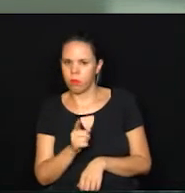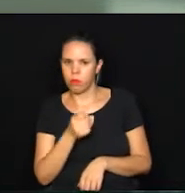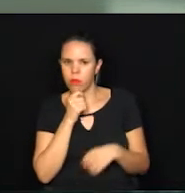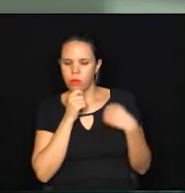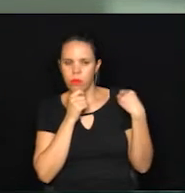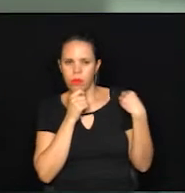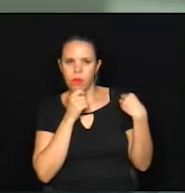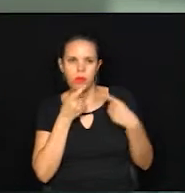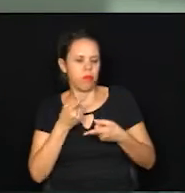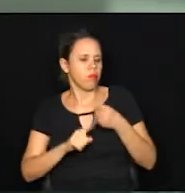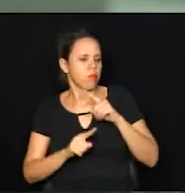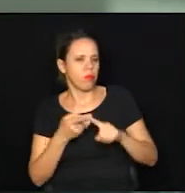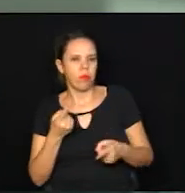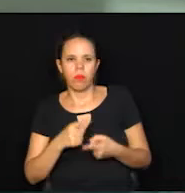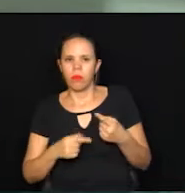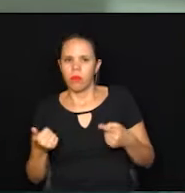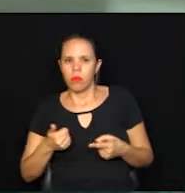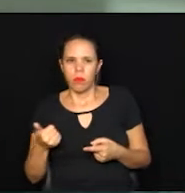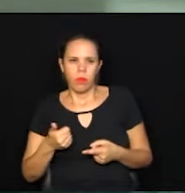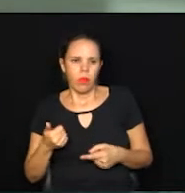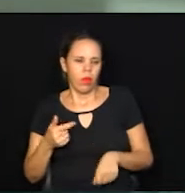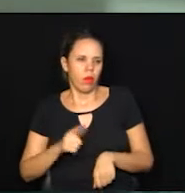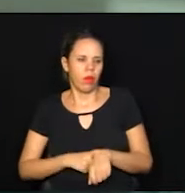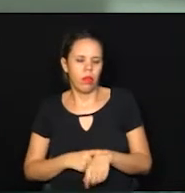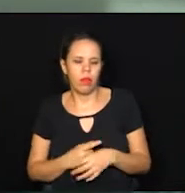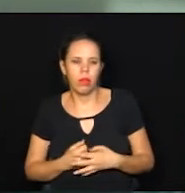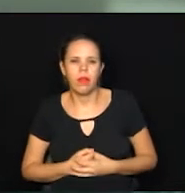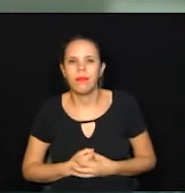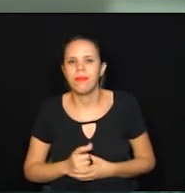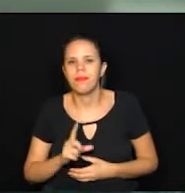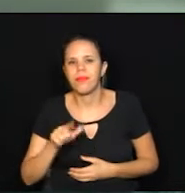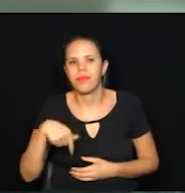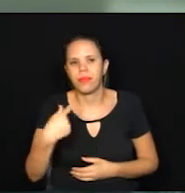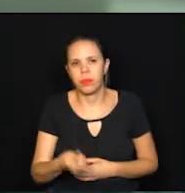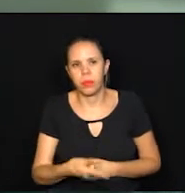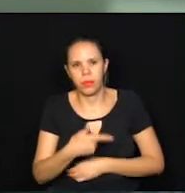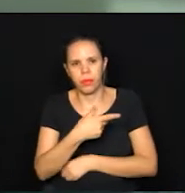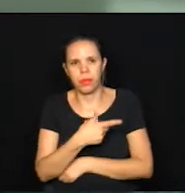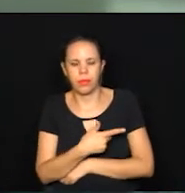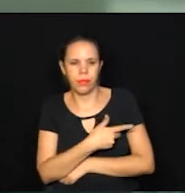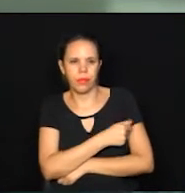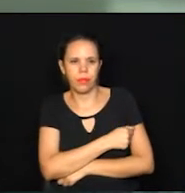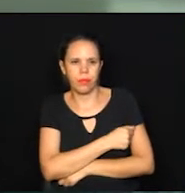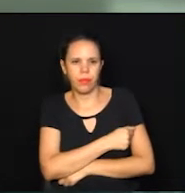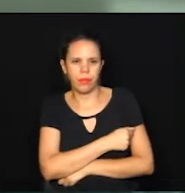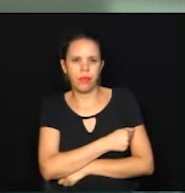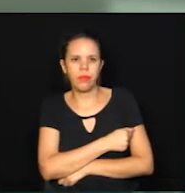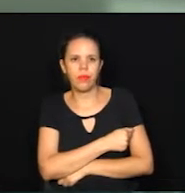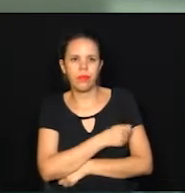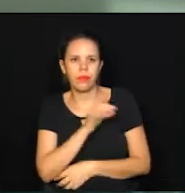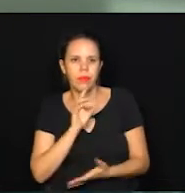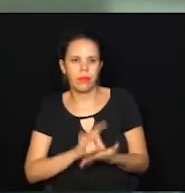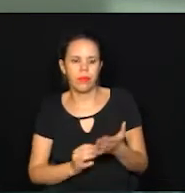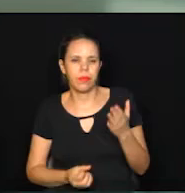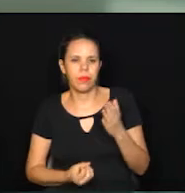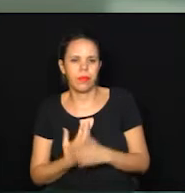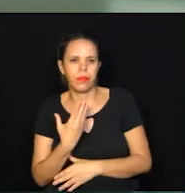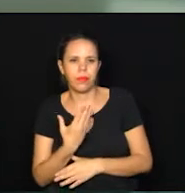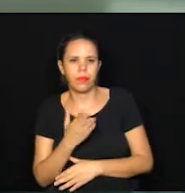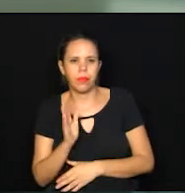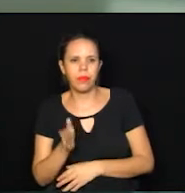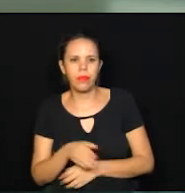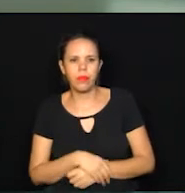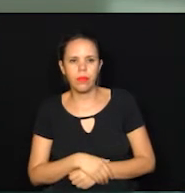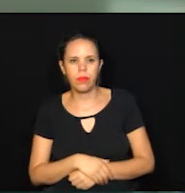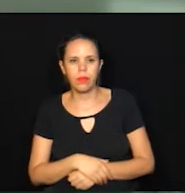nenhum acordo logo nos primeiros momentos. Depois das vacinas consolidadas,